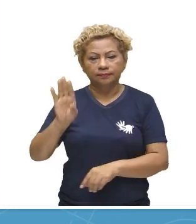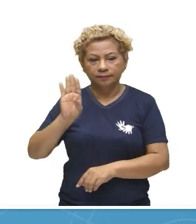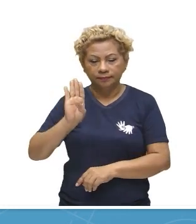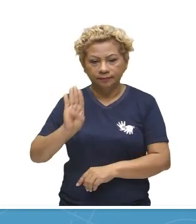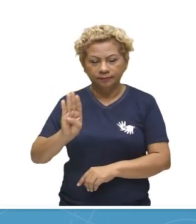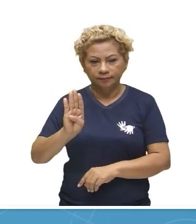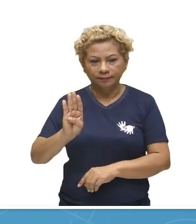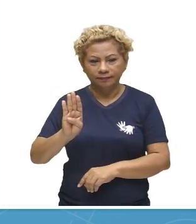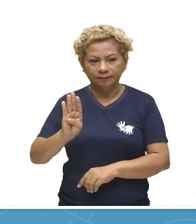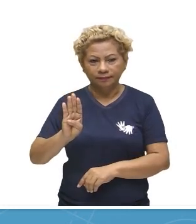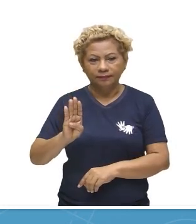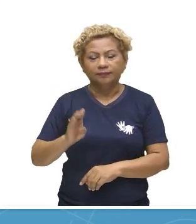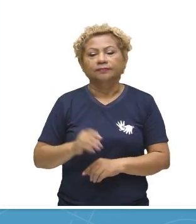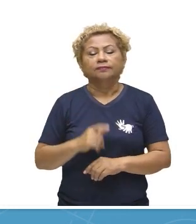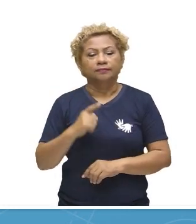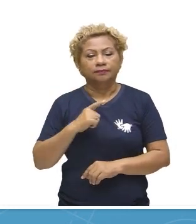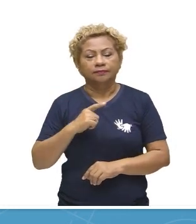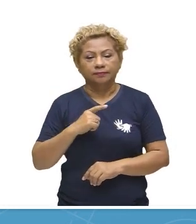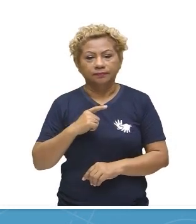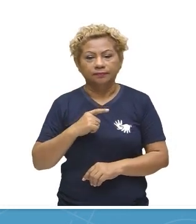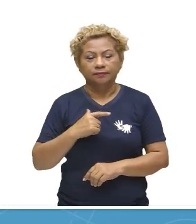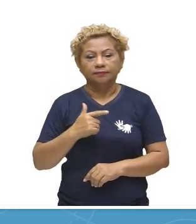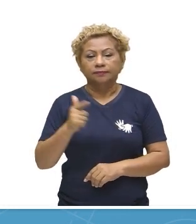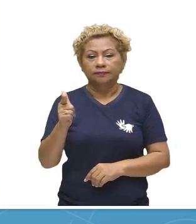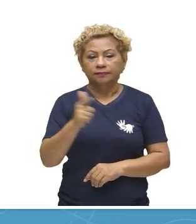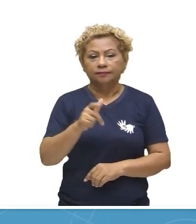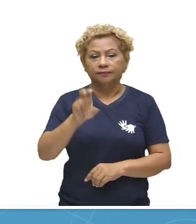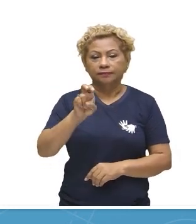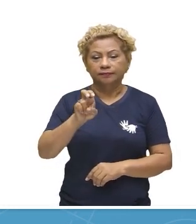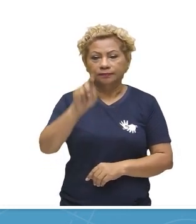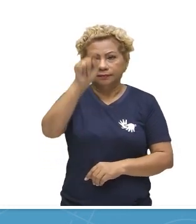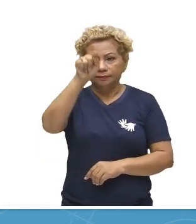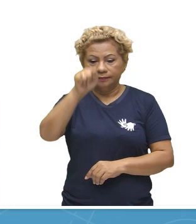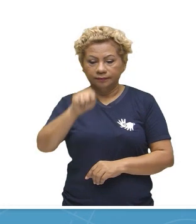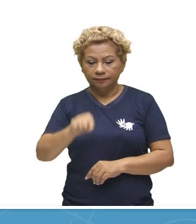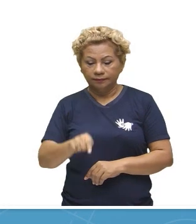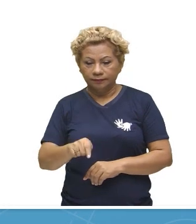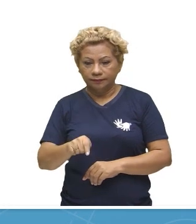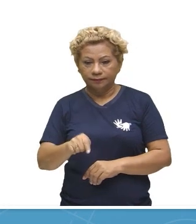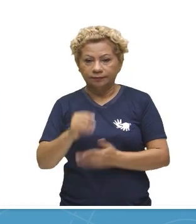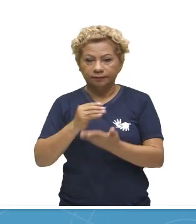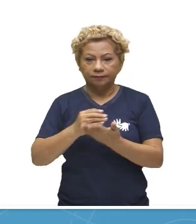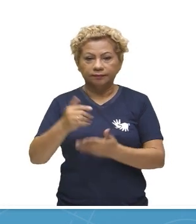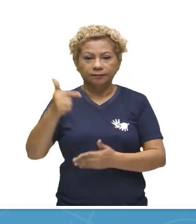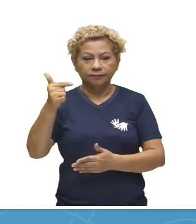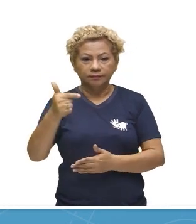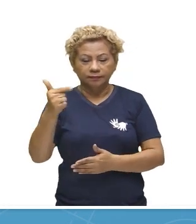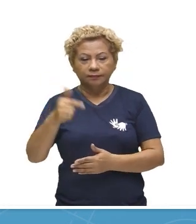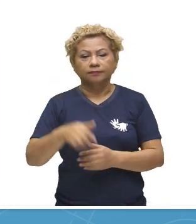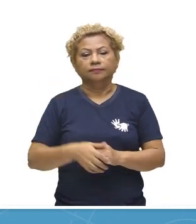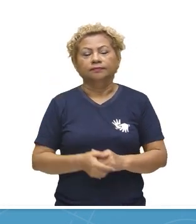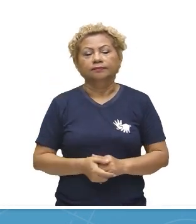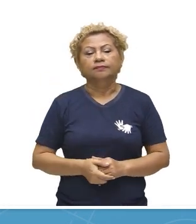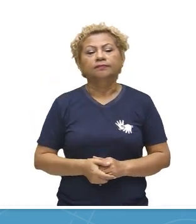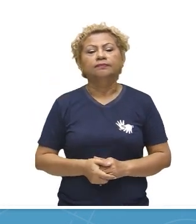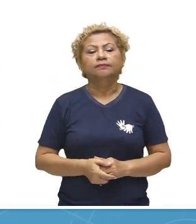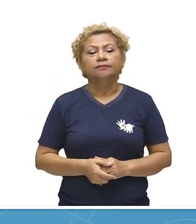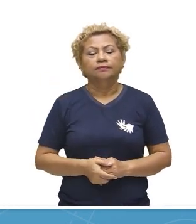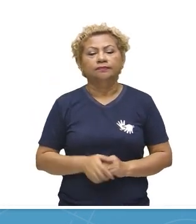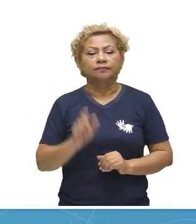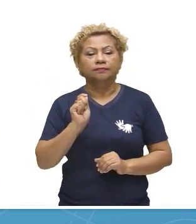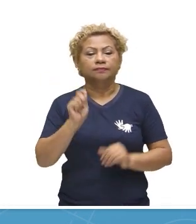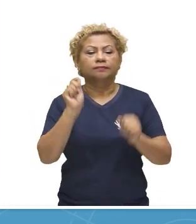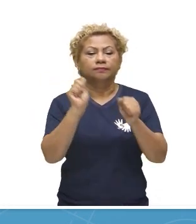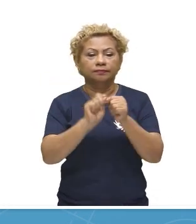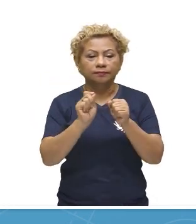decomposição, eu vou ter 3 ao quadrado vezes 5 ao quadrado. Aí, olha só, eu tiro daqui de dentro e